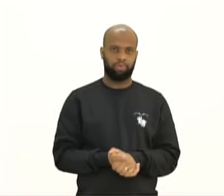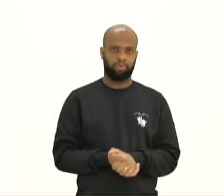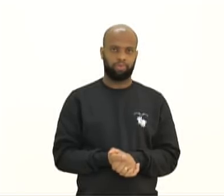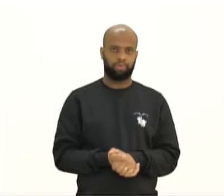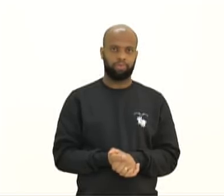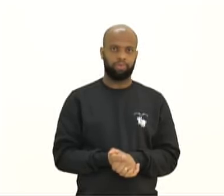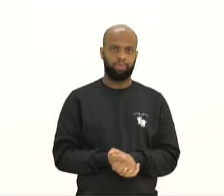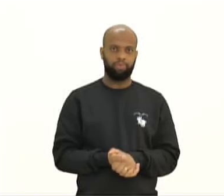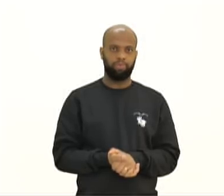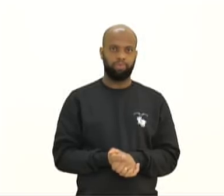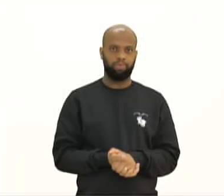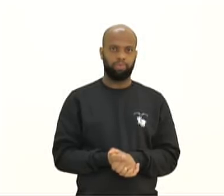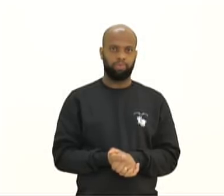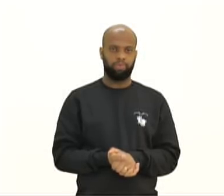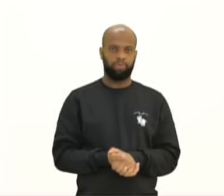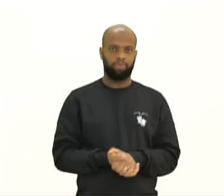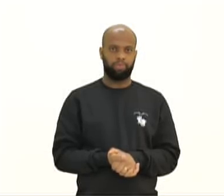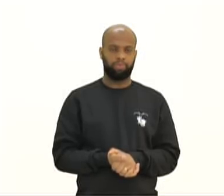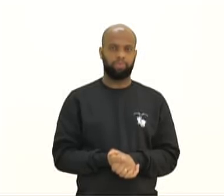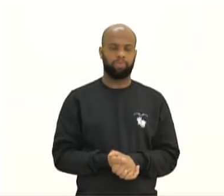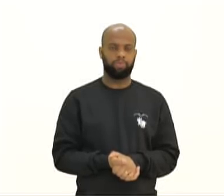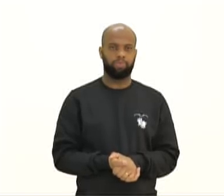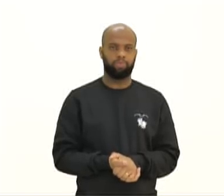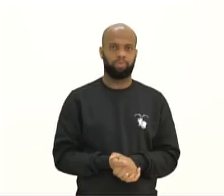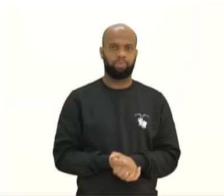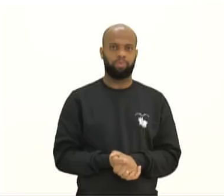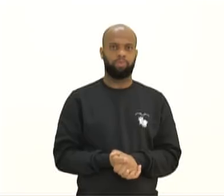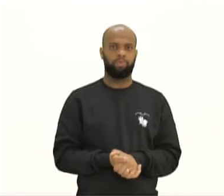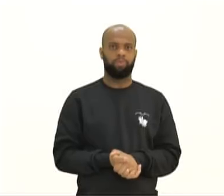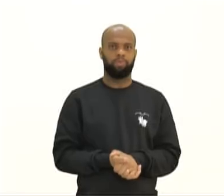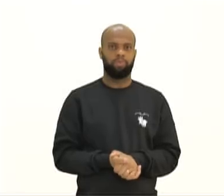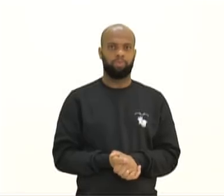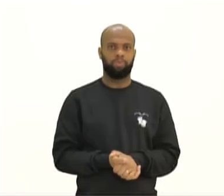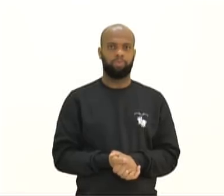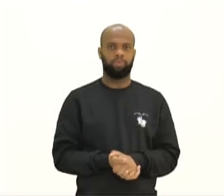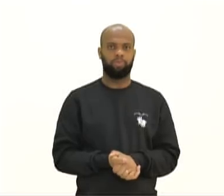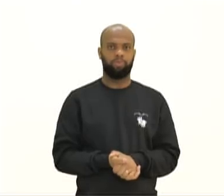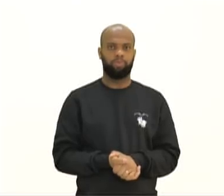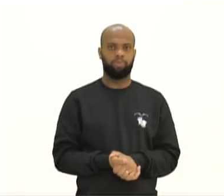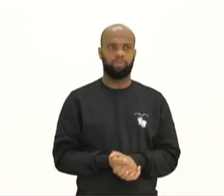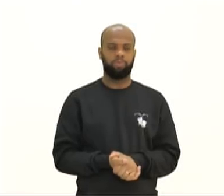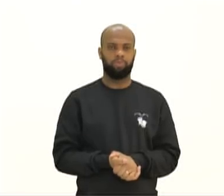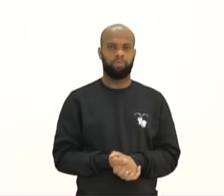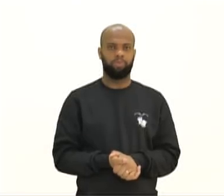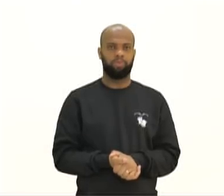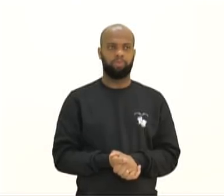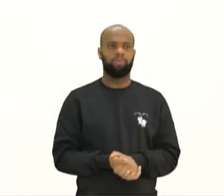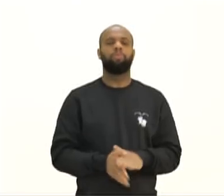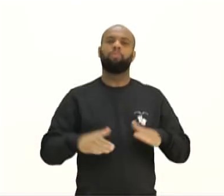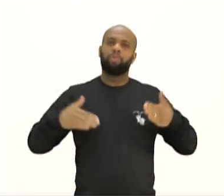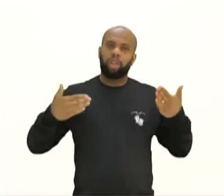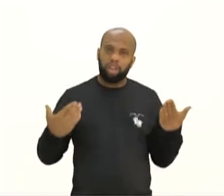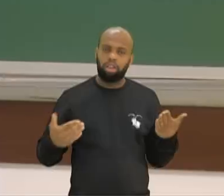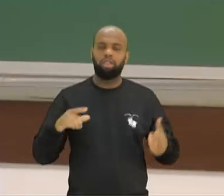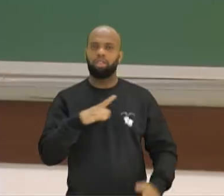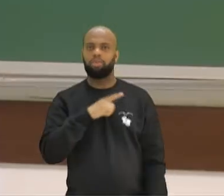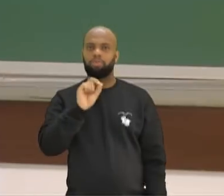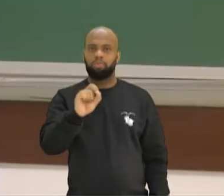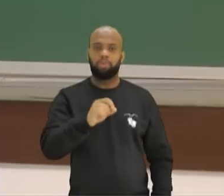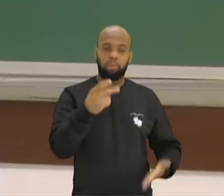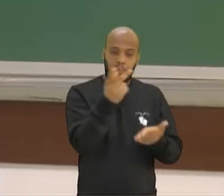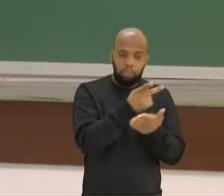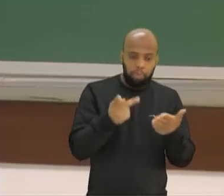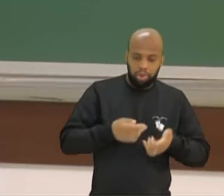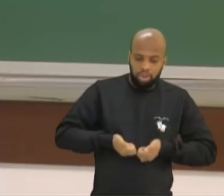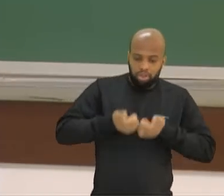enthusiastic adults, ready at the moments notified, special people. Thank you. Então, um